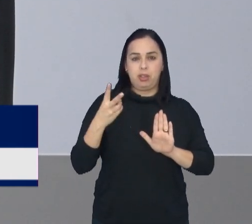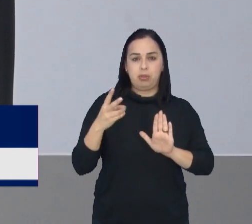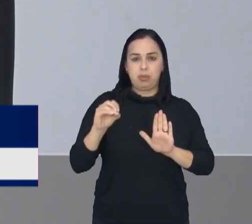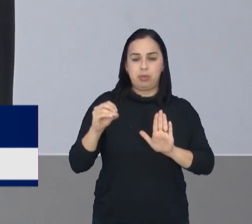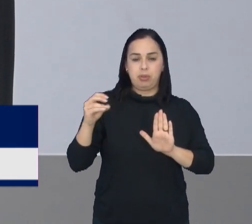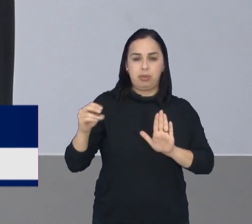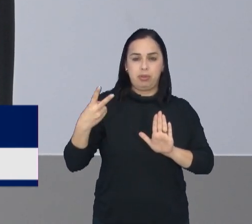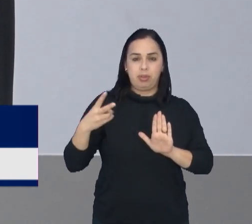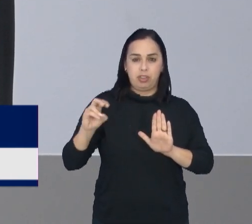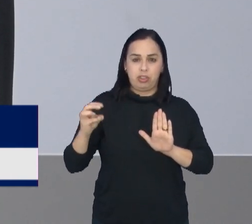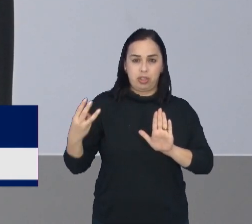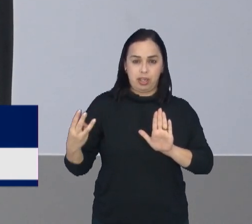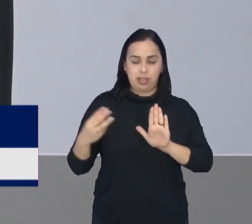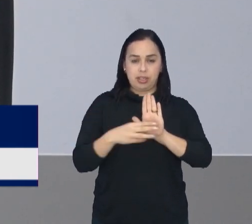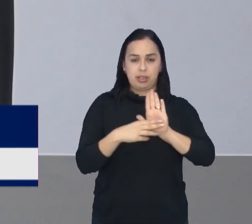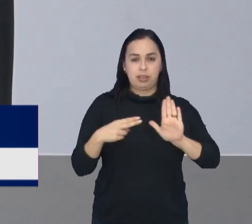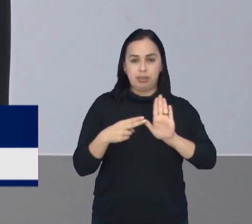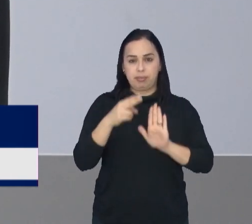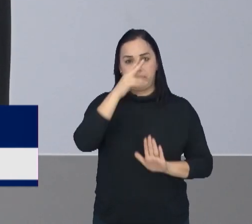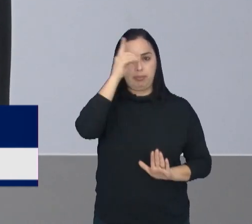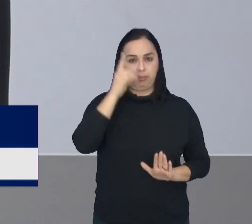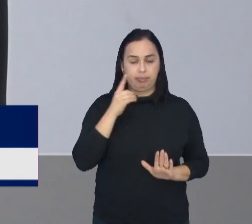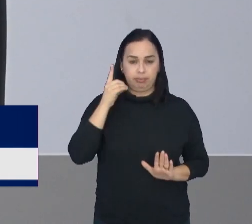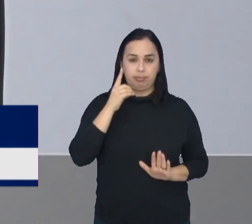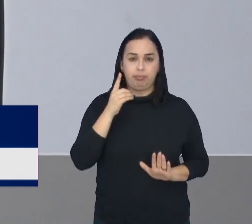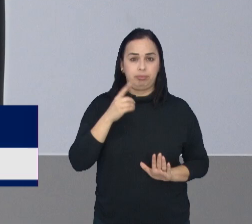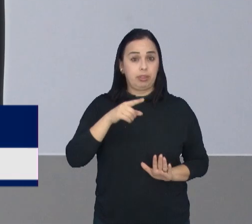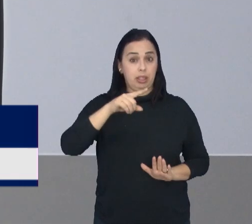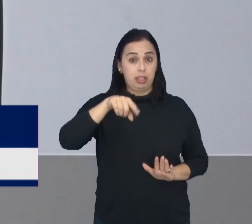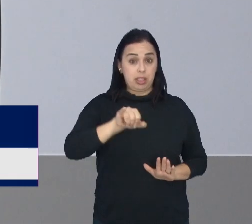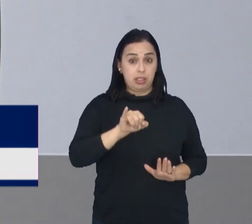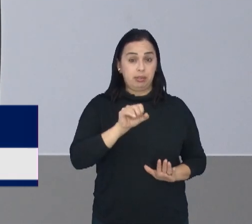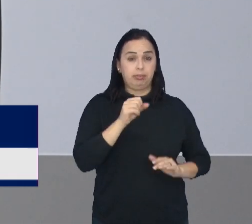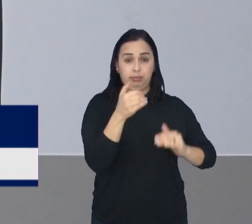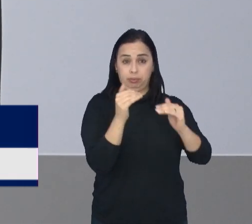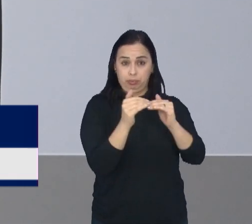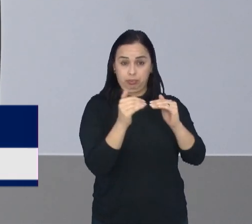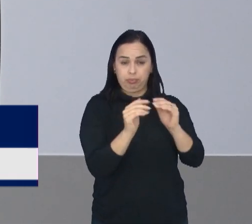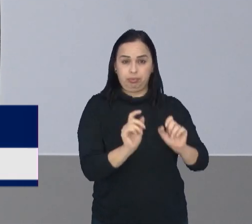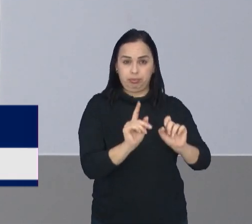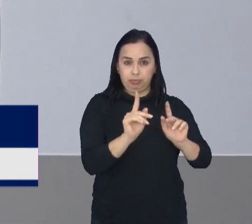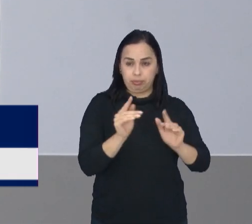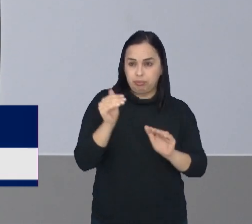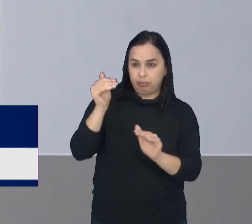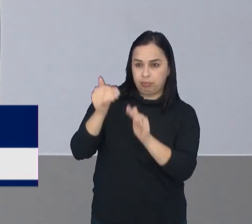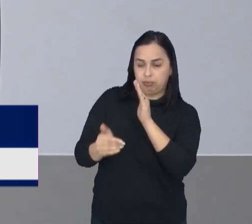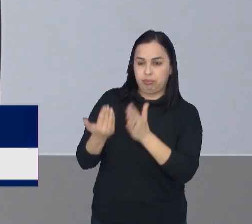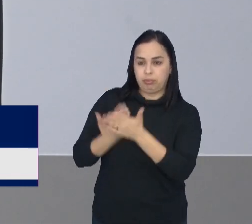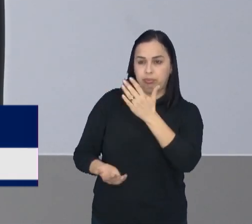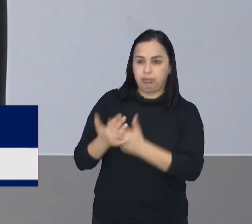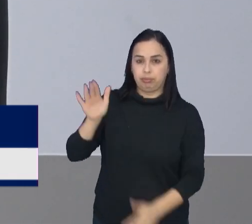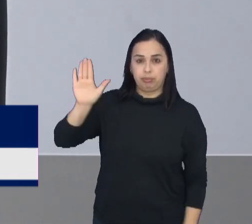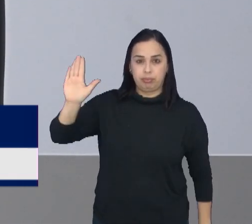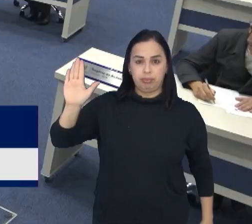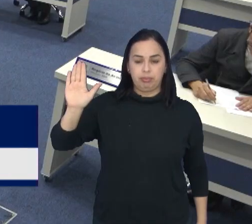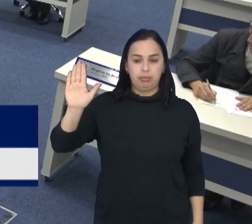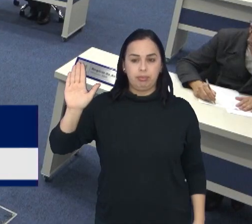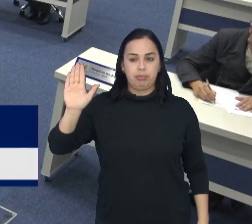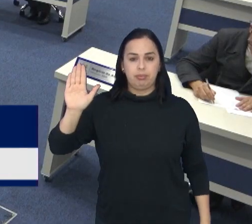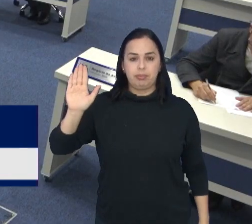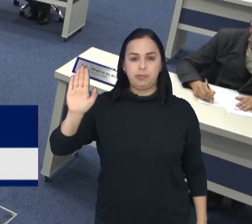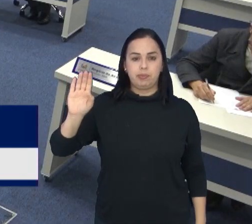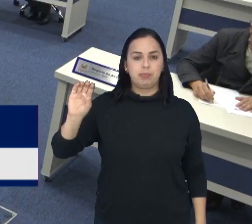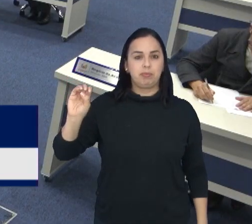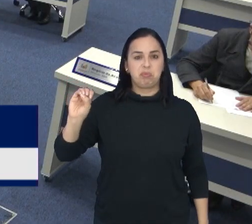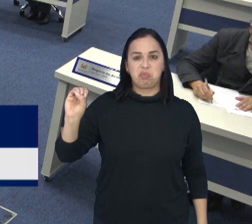110/2023, autoria da vereadora Dulce Rita. Vereadores favoráveis, permaneça como estão. Os contrários, que se manifestem. Nenhum